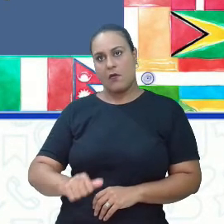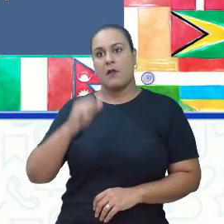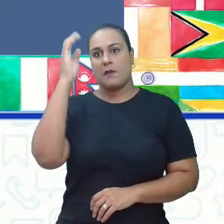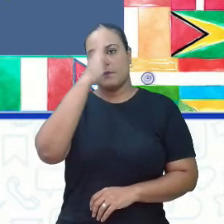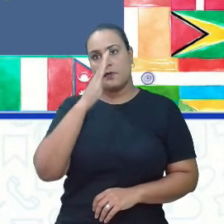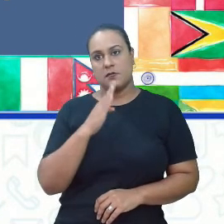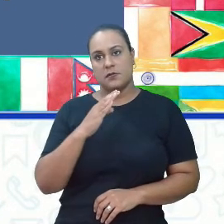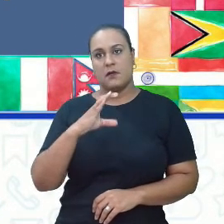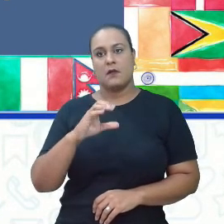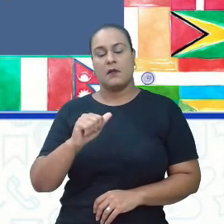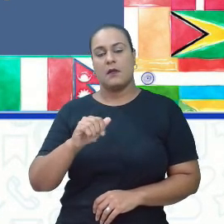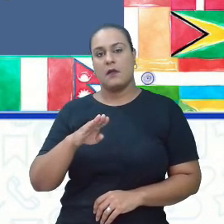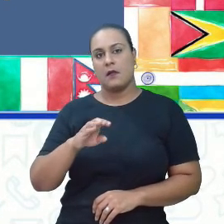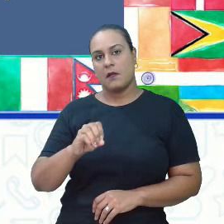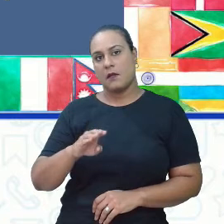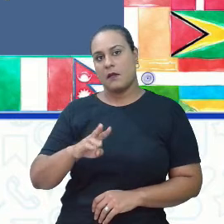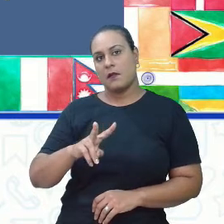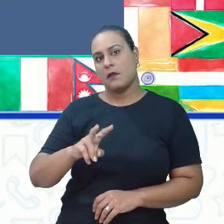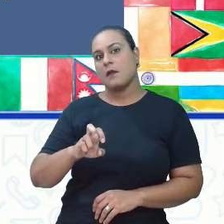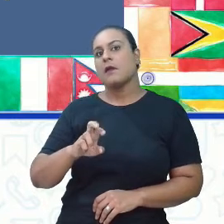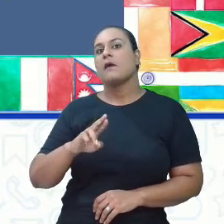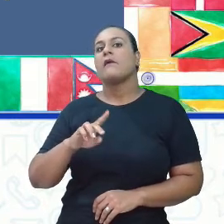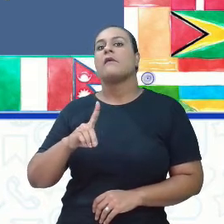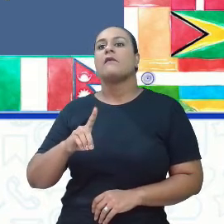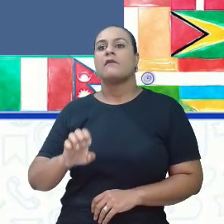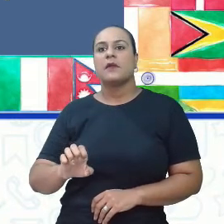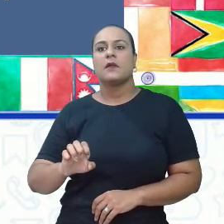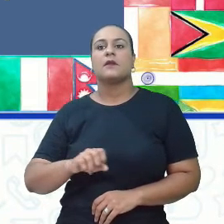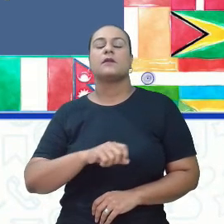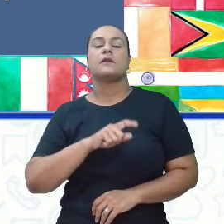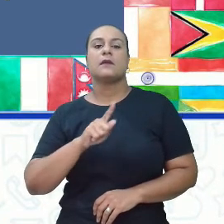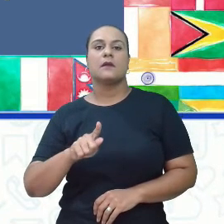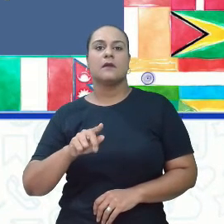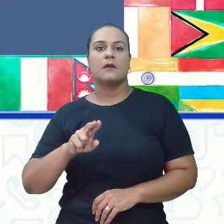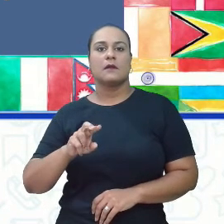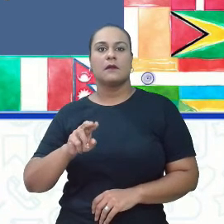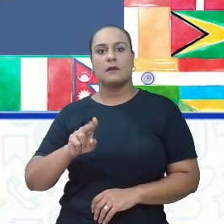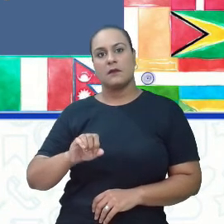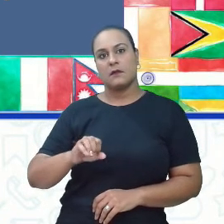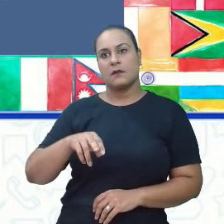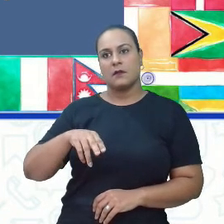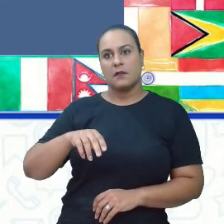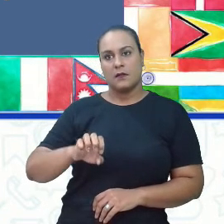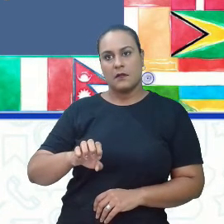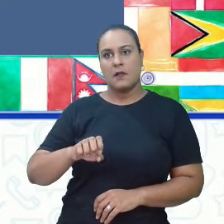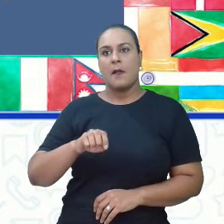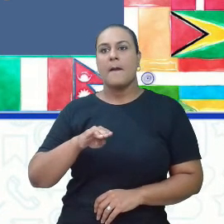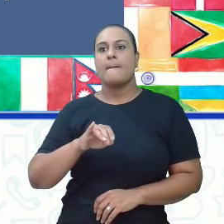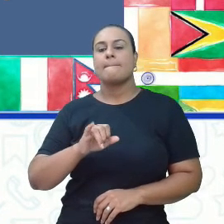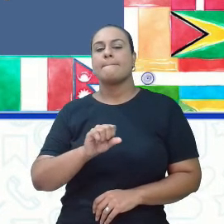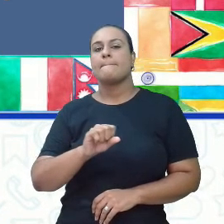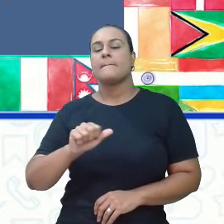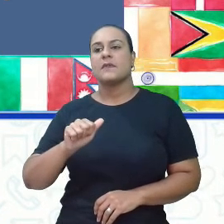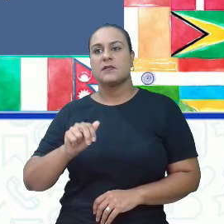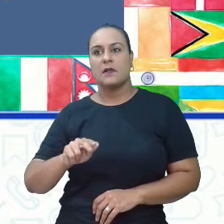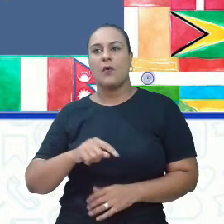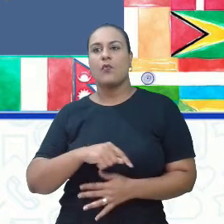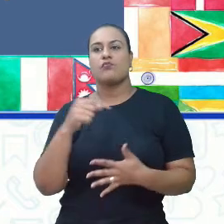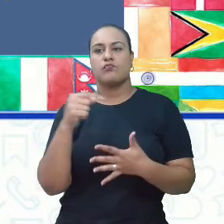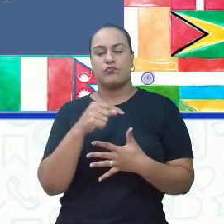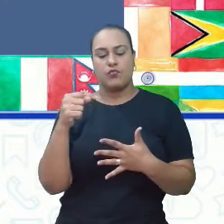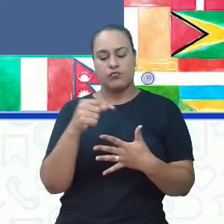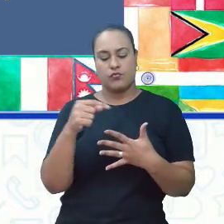Verde, Guiné-Bissau, Guiné Equatorial, Moçambique, São Tomé e